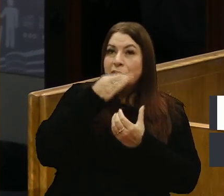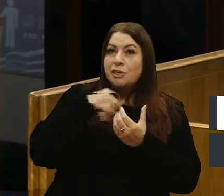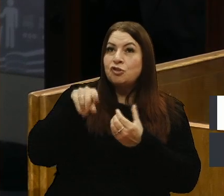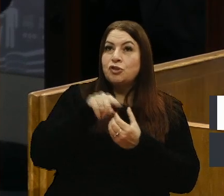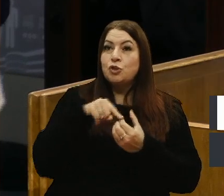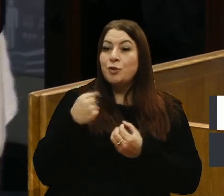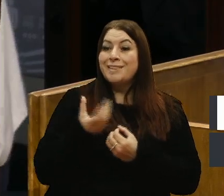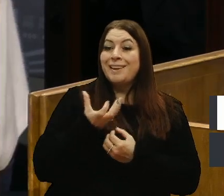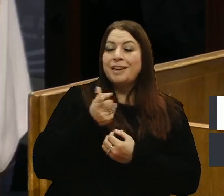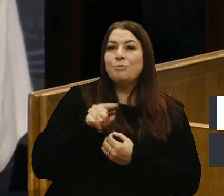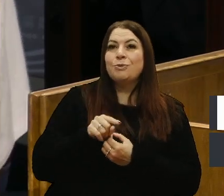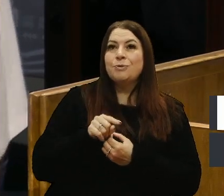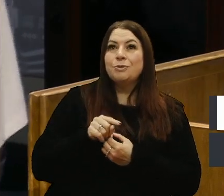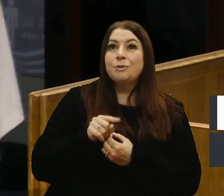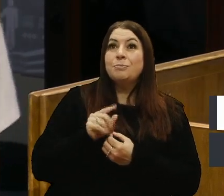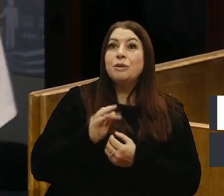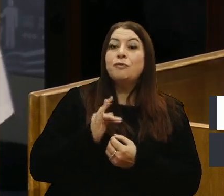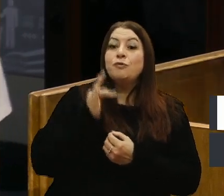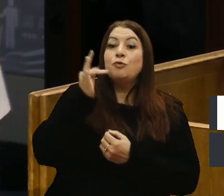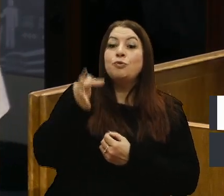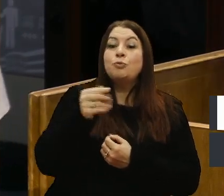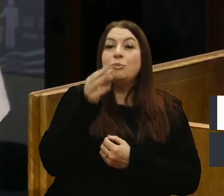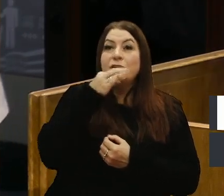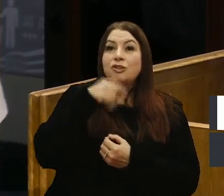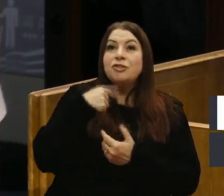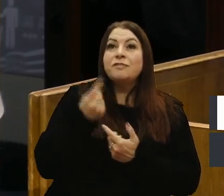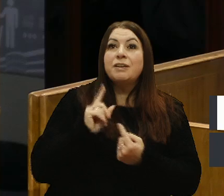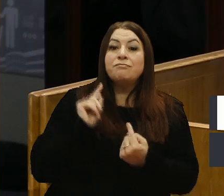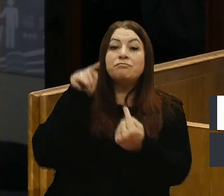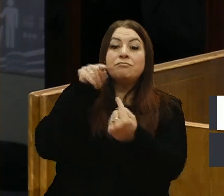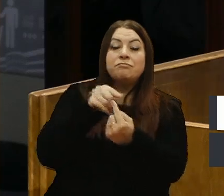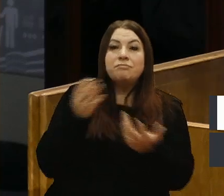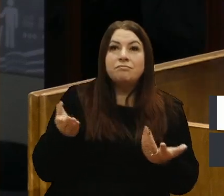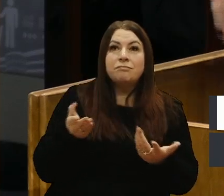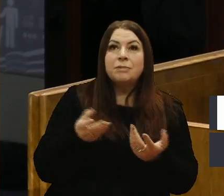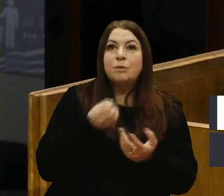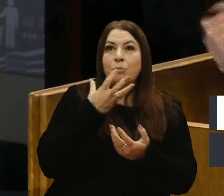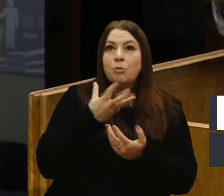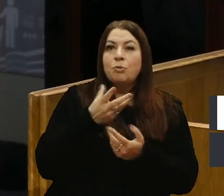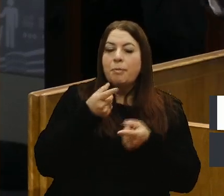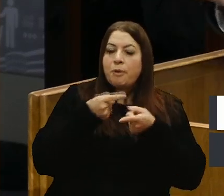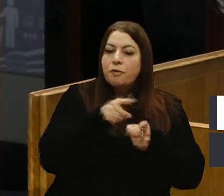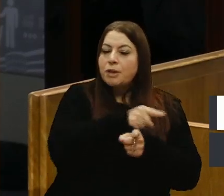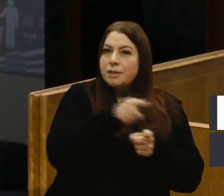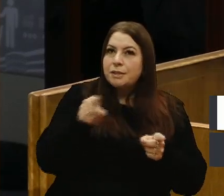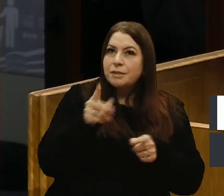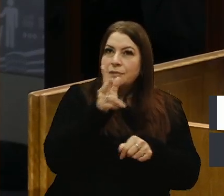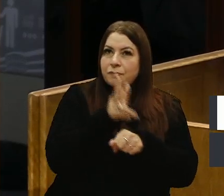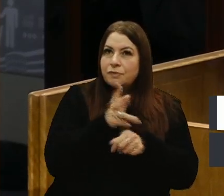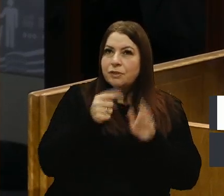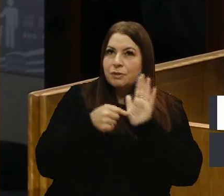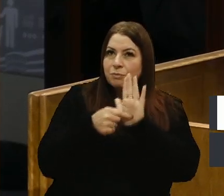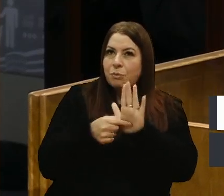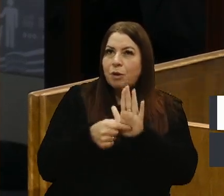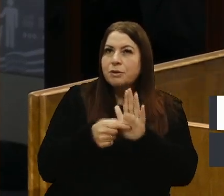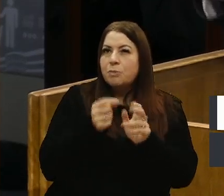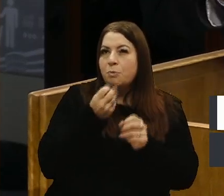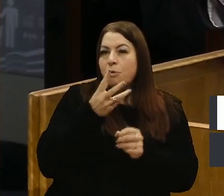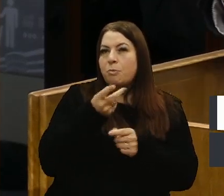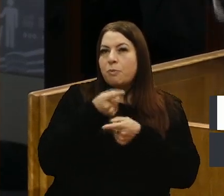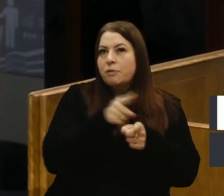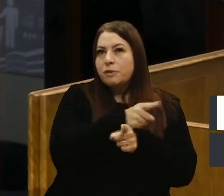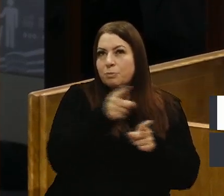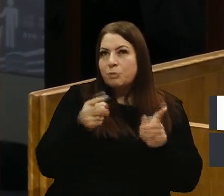nós queremos e para onde Caxias vai. Para encerrar, eu tenho uma boa provocação, que é um vídeo que faz uma boa provocação, que eu